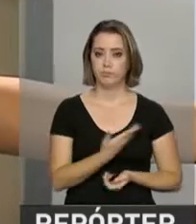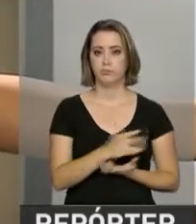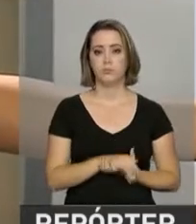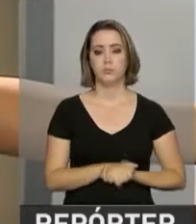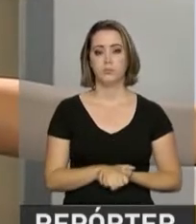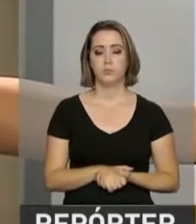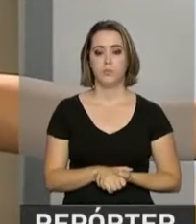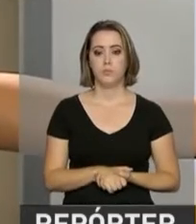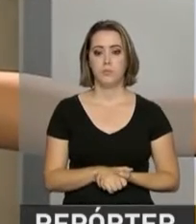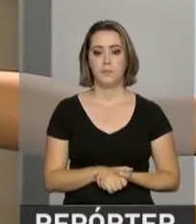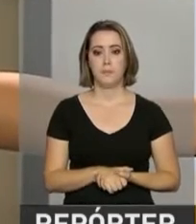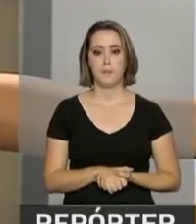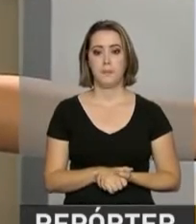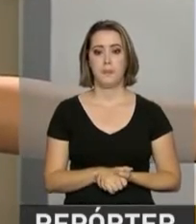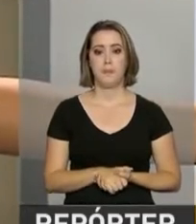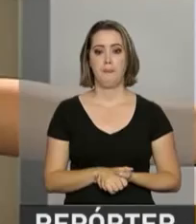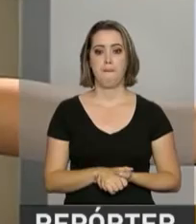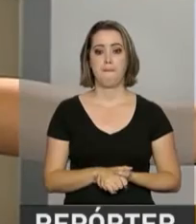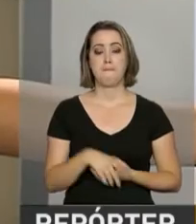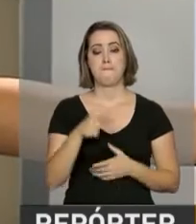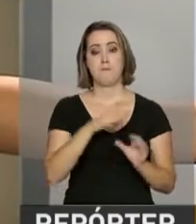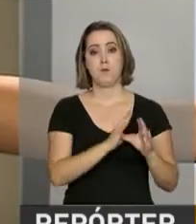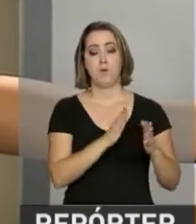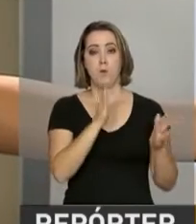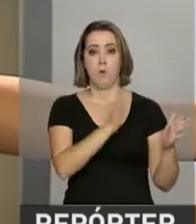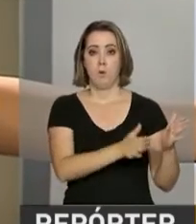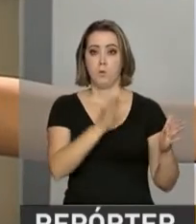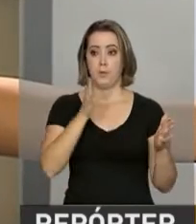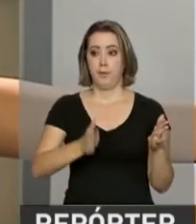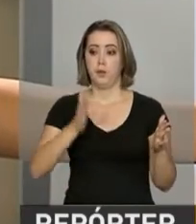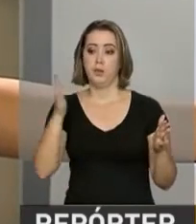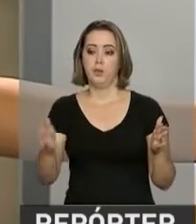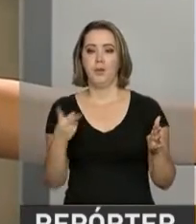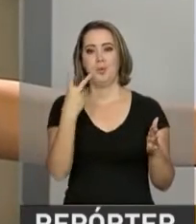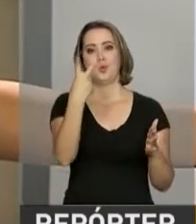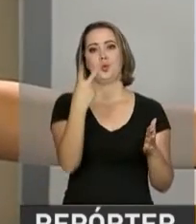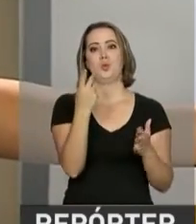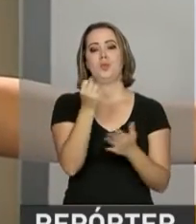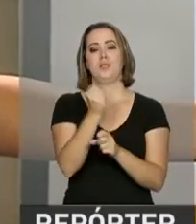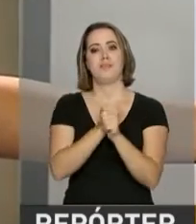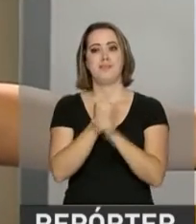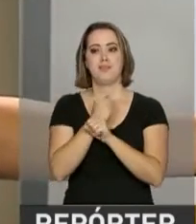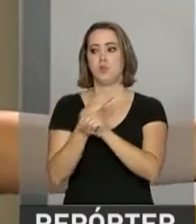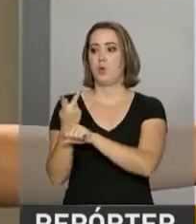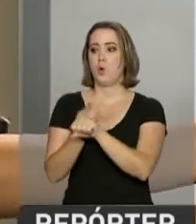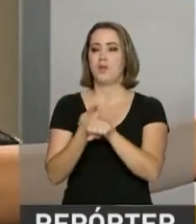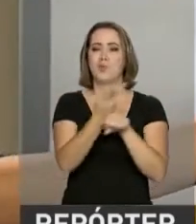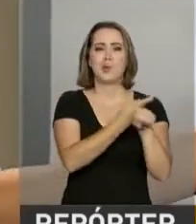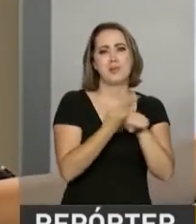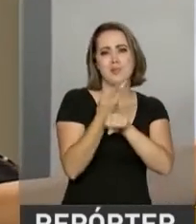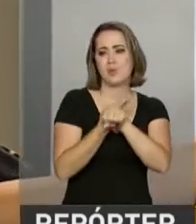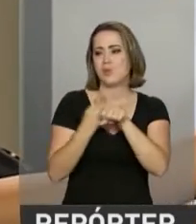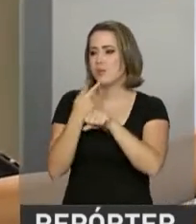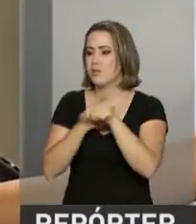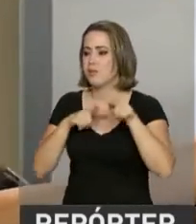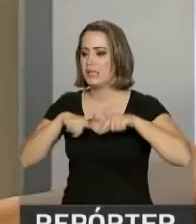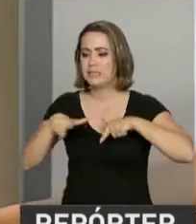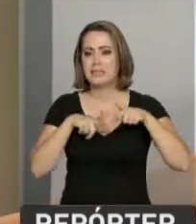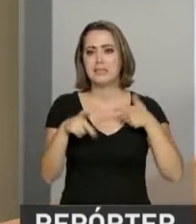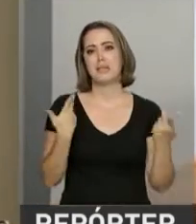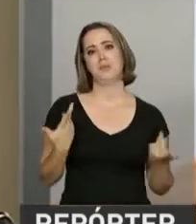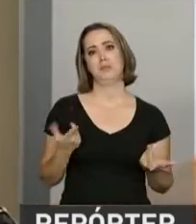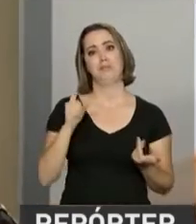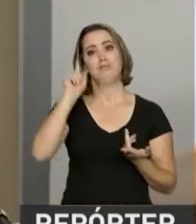aumentou foi a classe de dois anos ou mais ou seja não é a classe que abarca uma quantidade uma